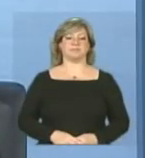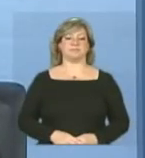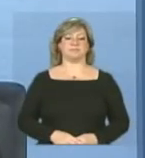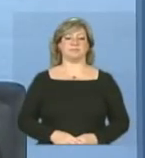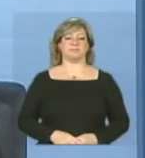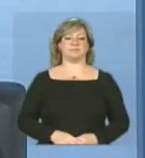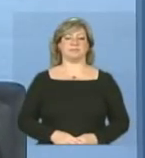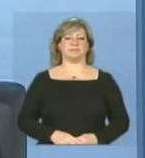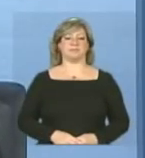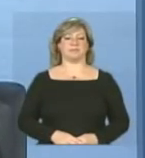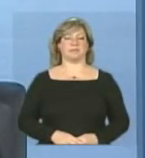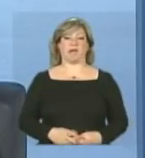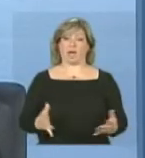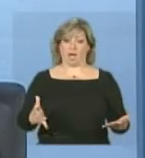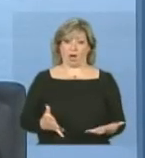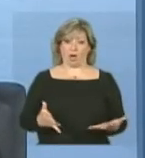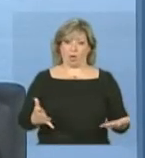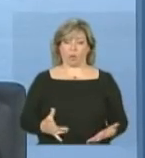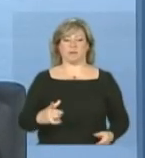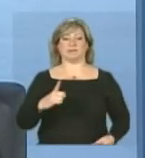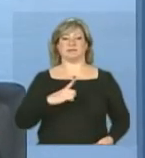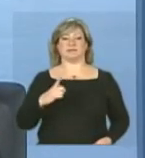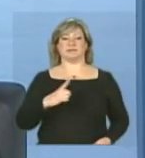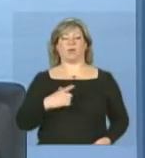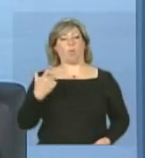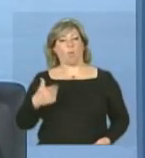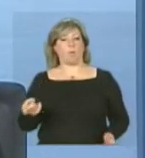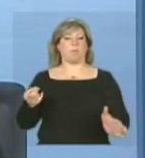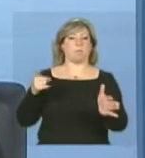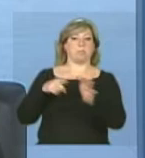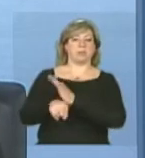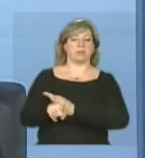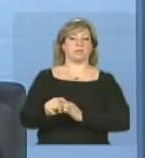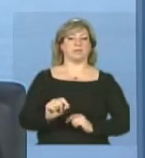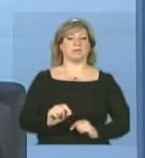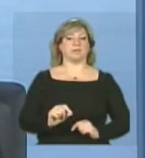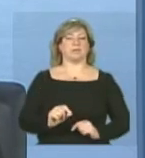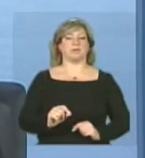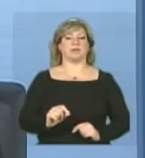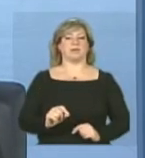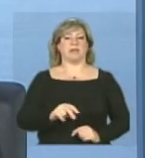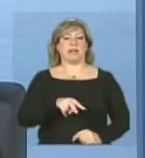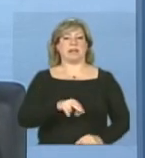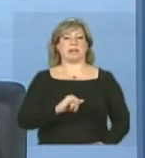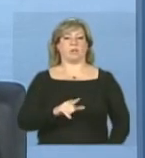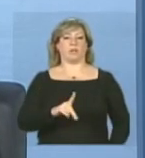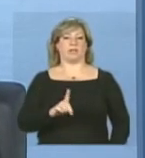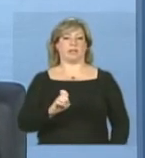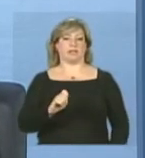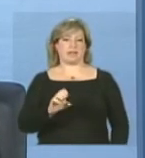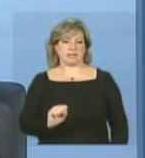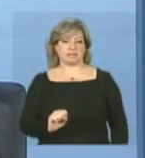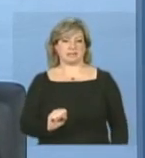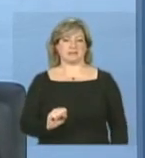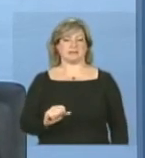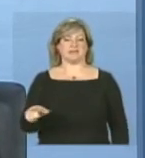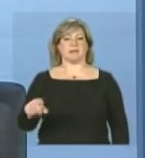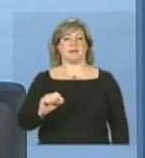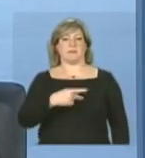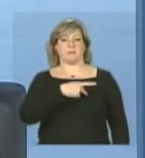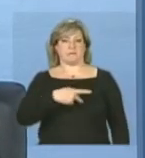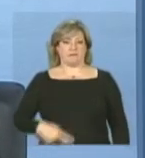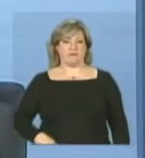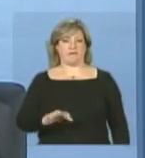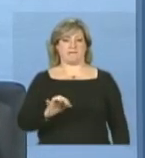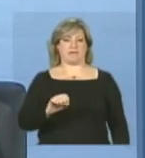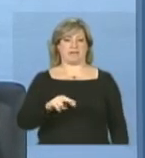Vamos lá. Agora, Juana, essa pergunta é para você. Nildes Andrade, presidente da